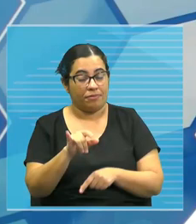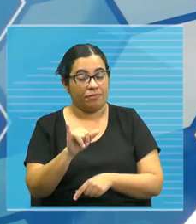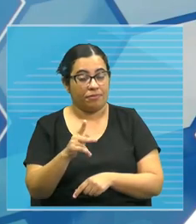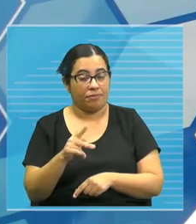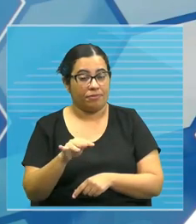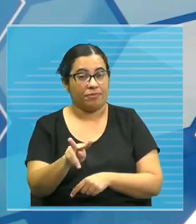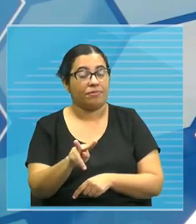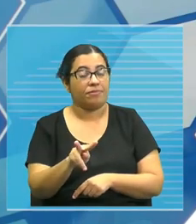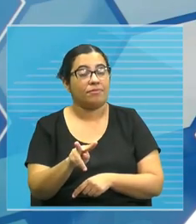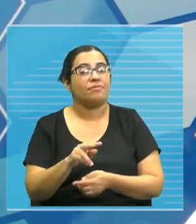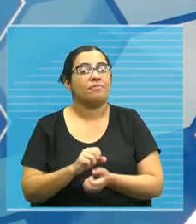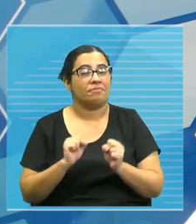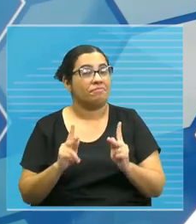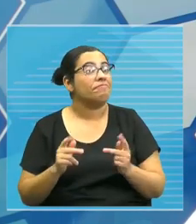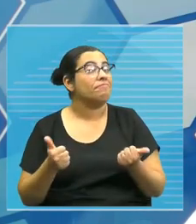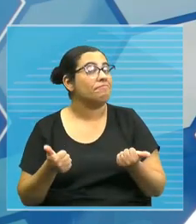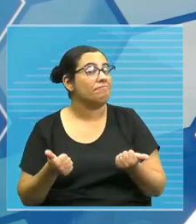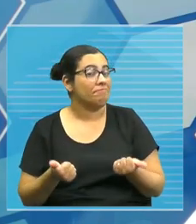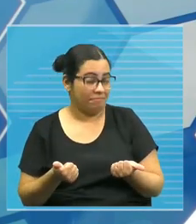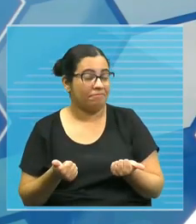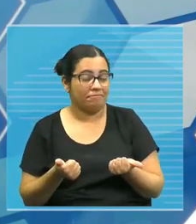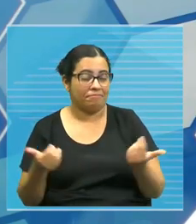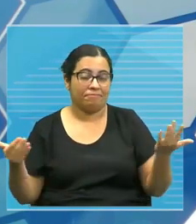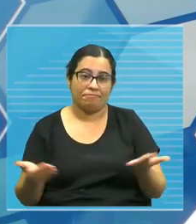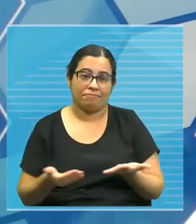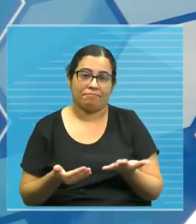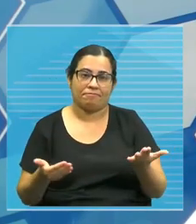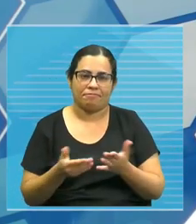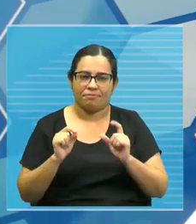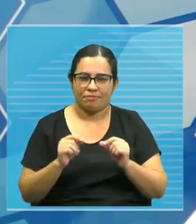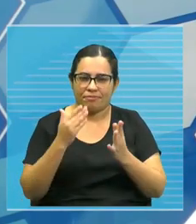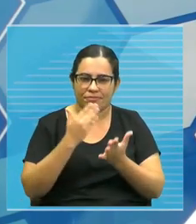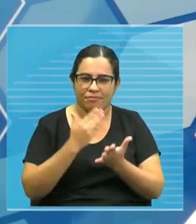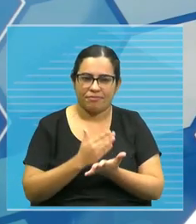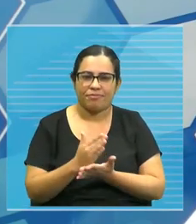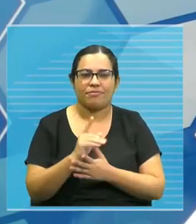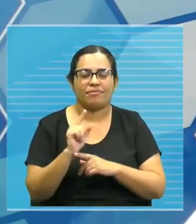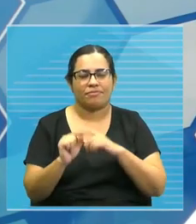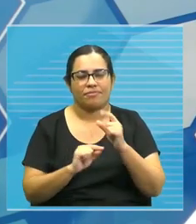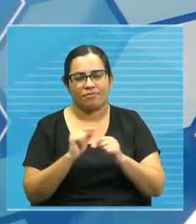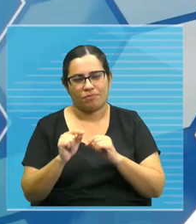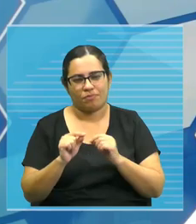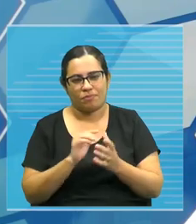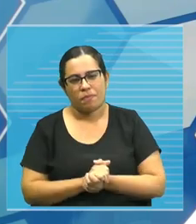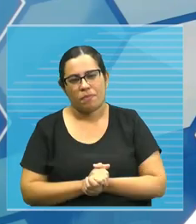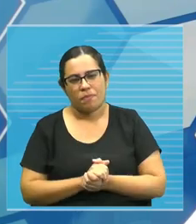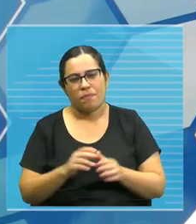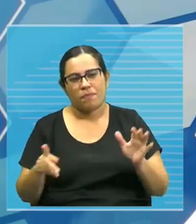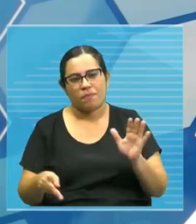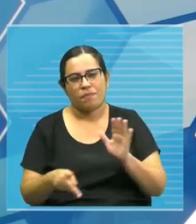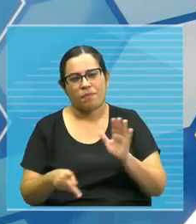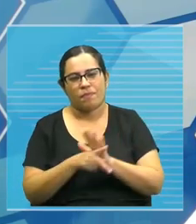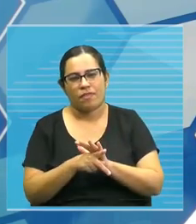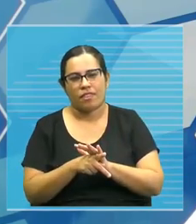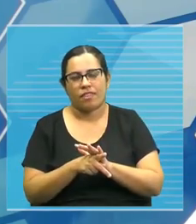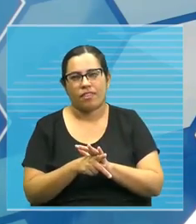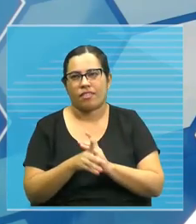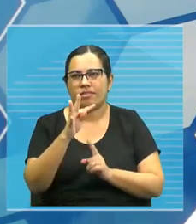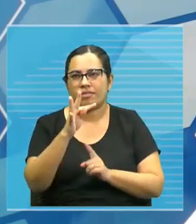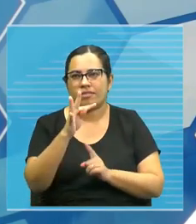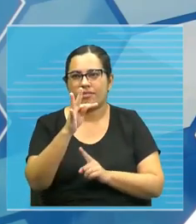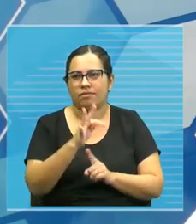é o seguinte hoje vamos dar continuidade para o nosso assunto de termoquímica